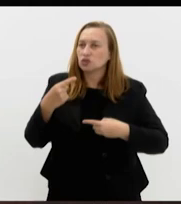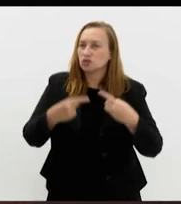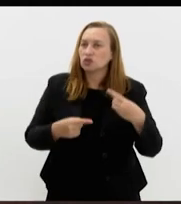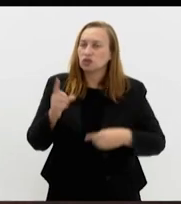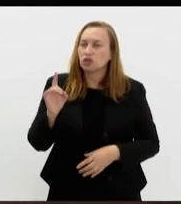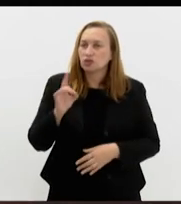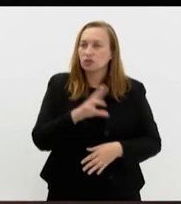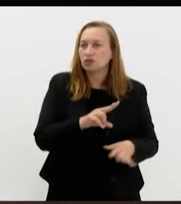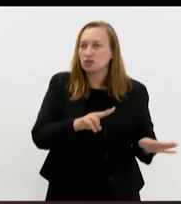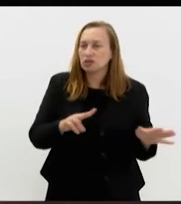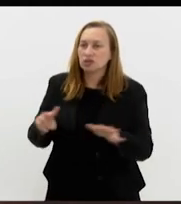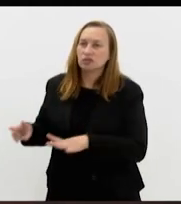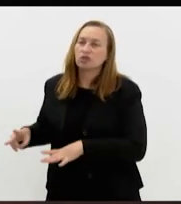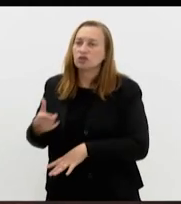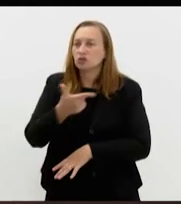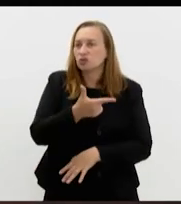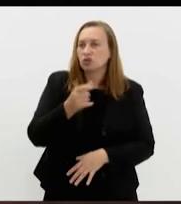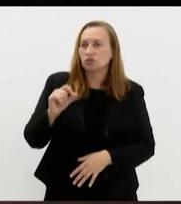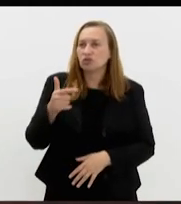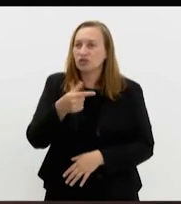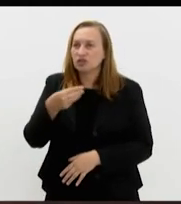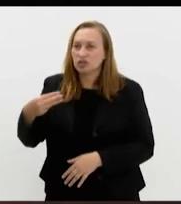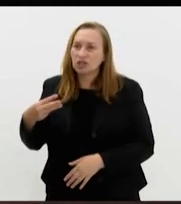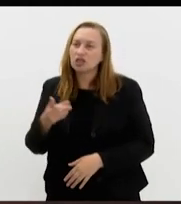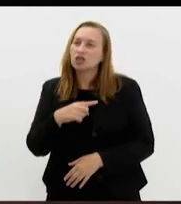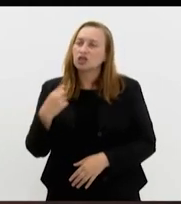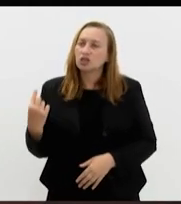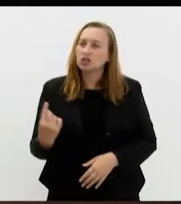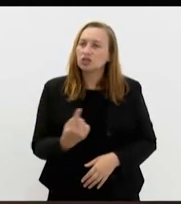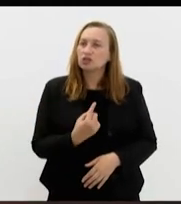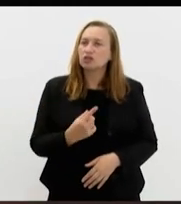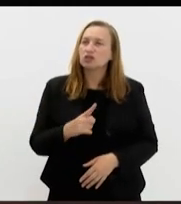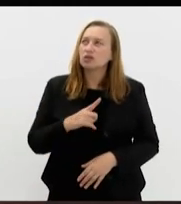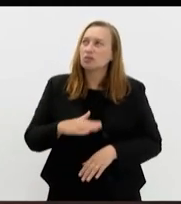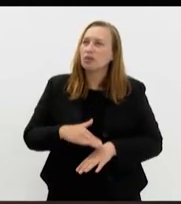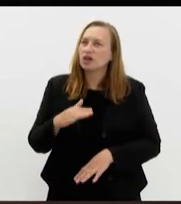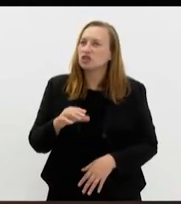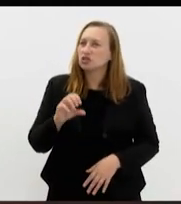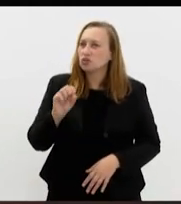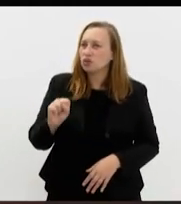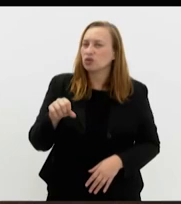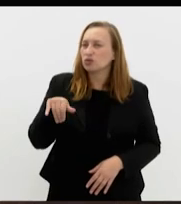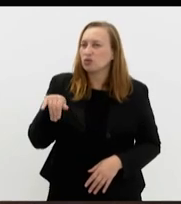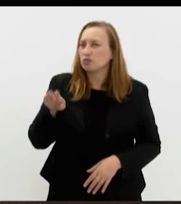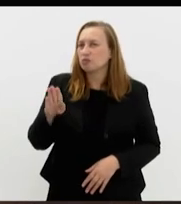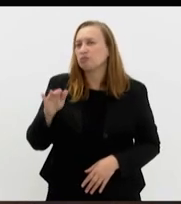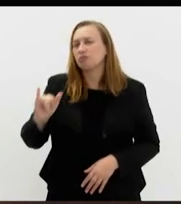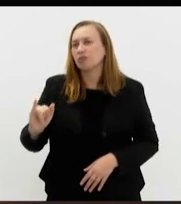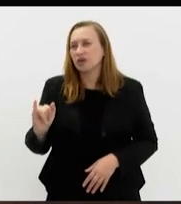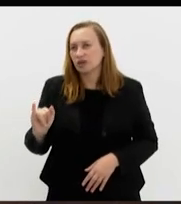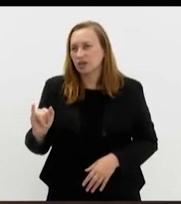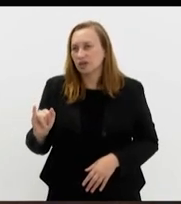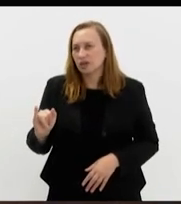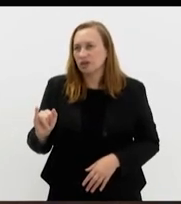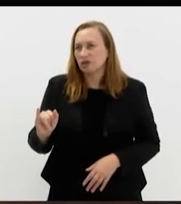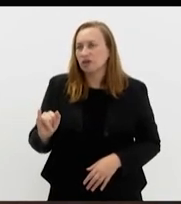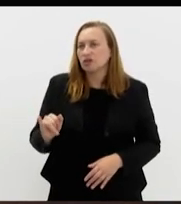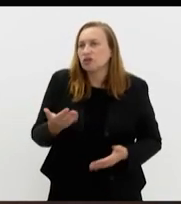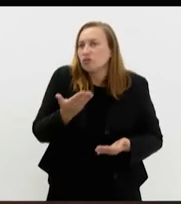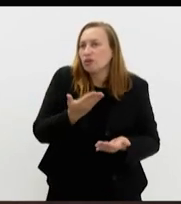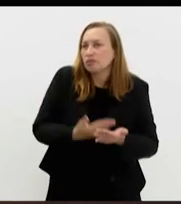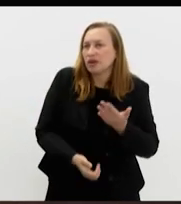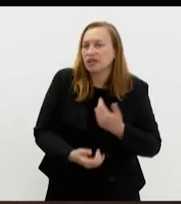semana de 2023, em que nós temos mais de 8 bi de um déficit fiscal e